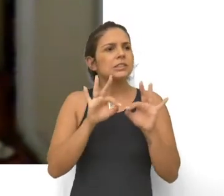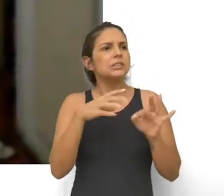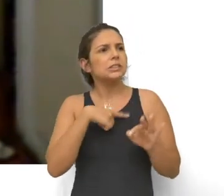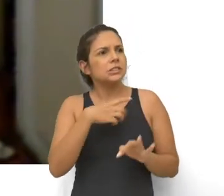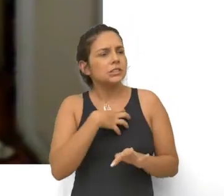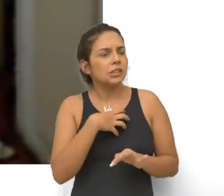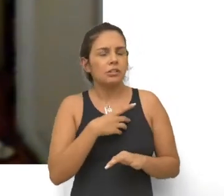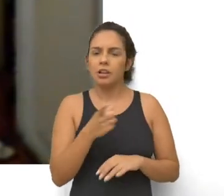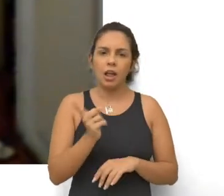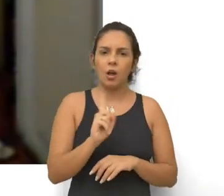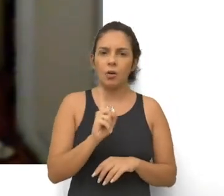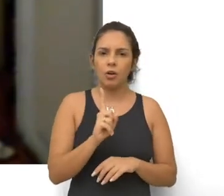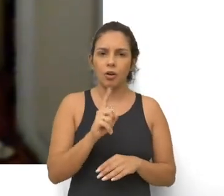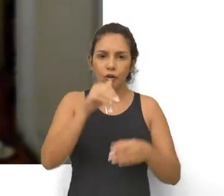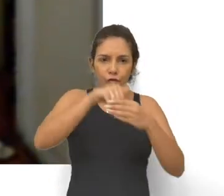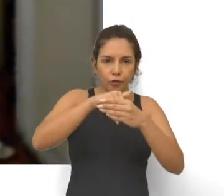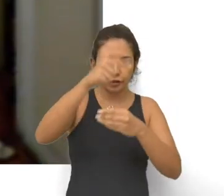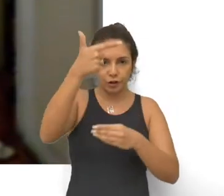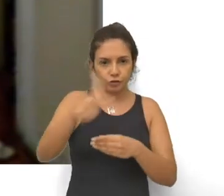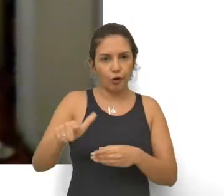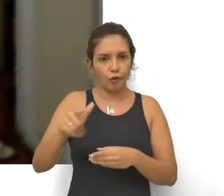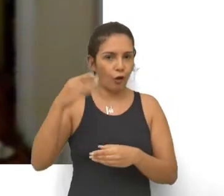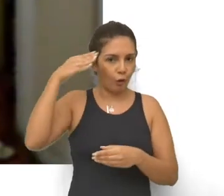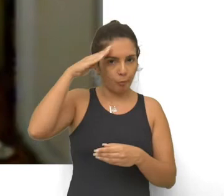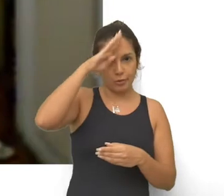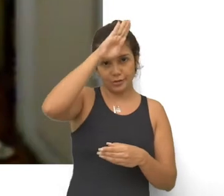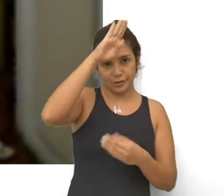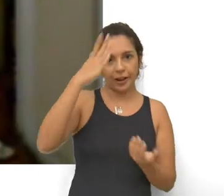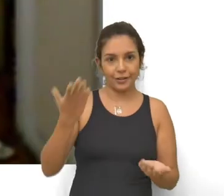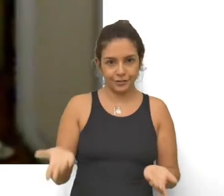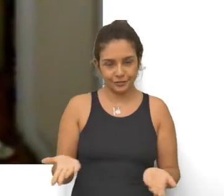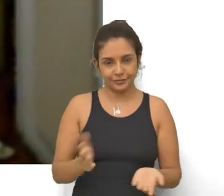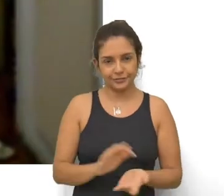né? Não, elegeram um elogiador de torturador.